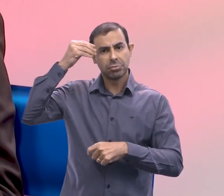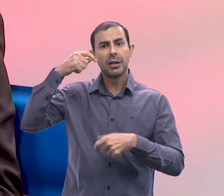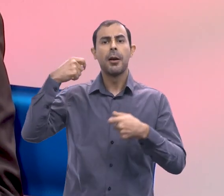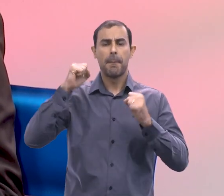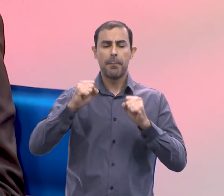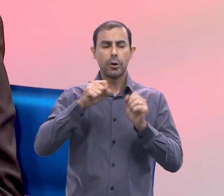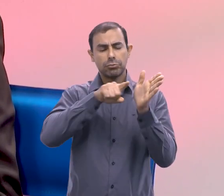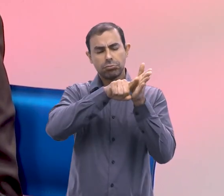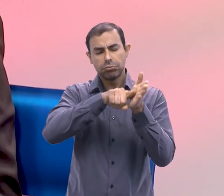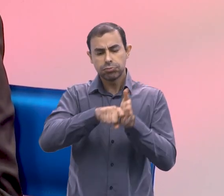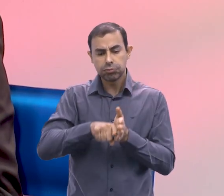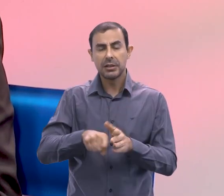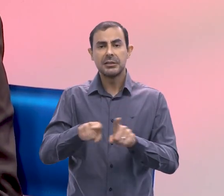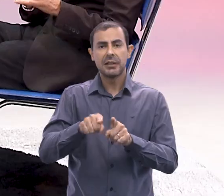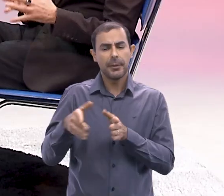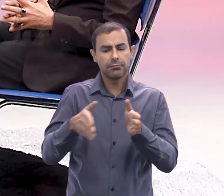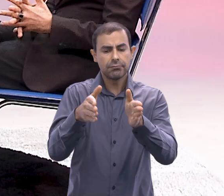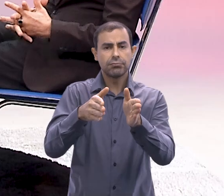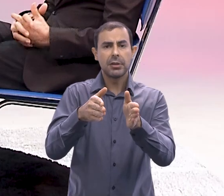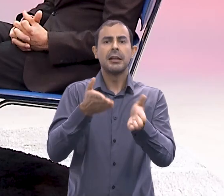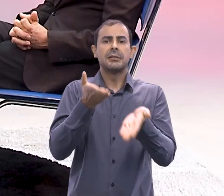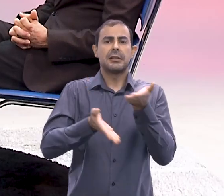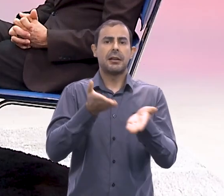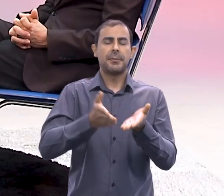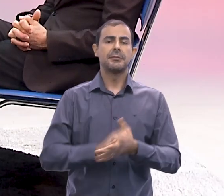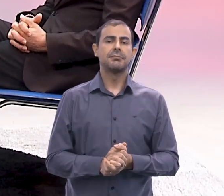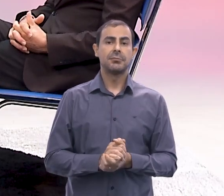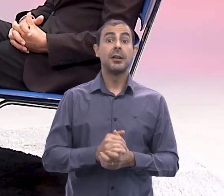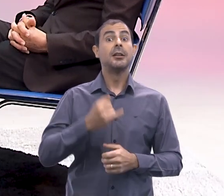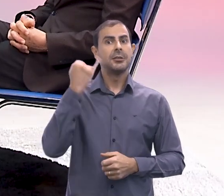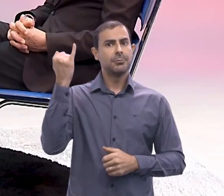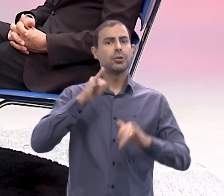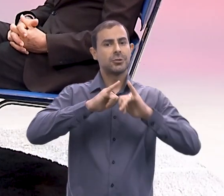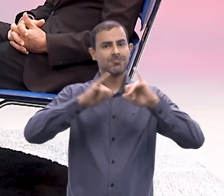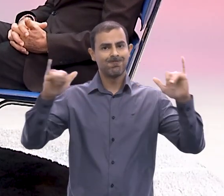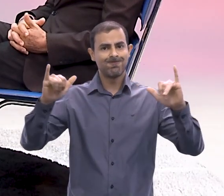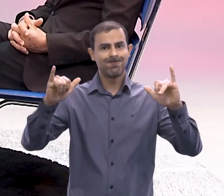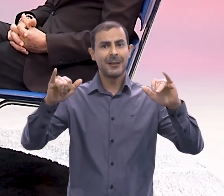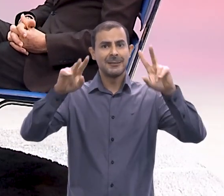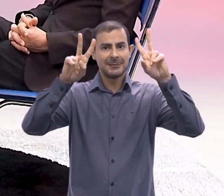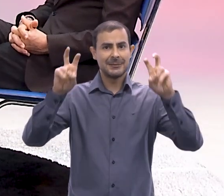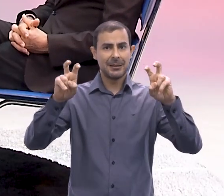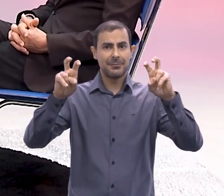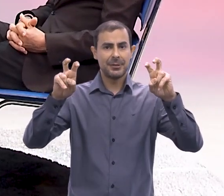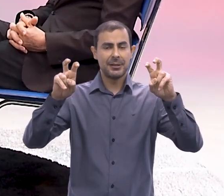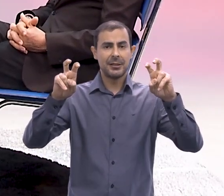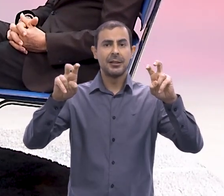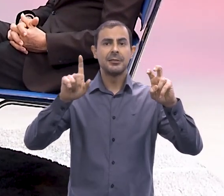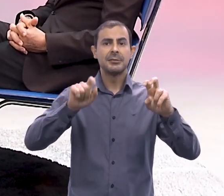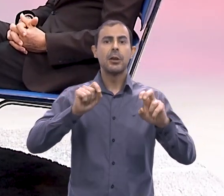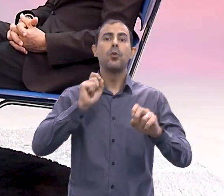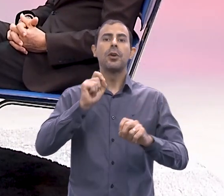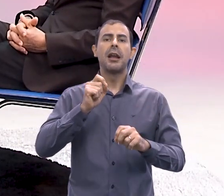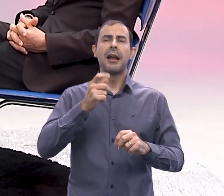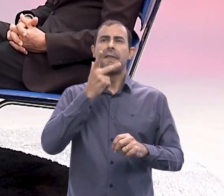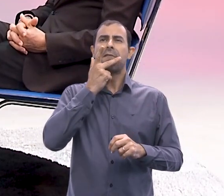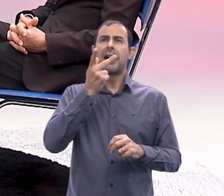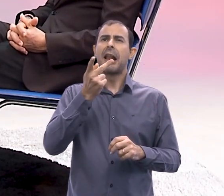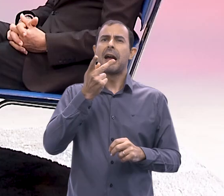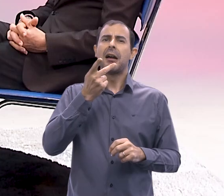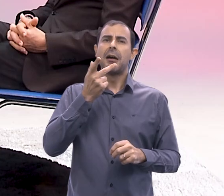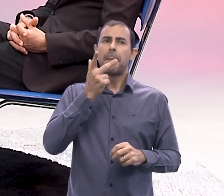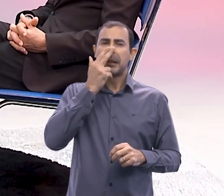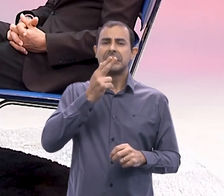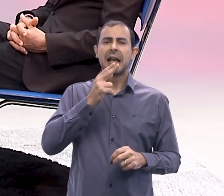esse diagnóstico e principalmente a linha de tratamento. Muito importante essa sua informação em relação a essa questão de falar que